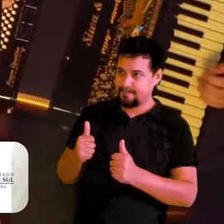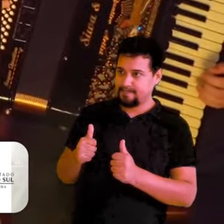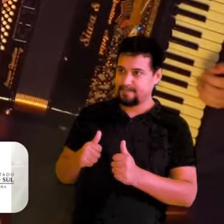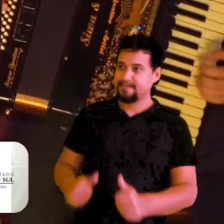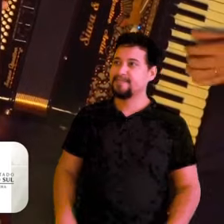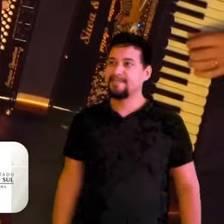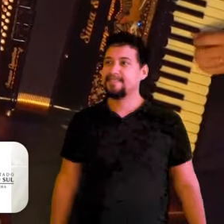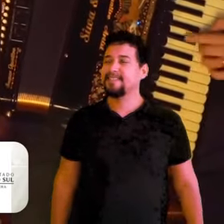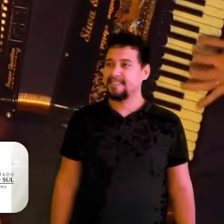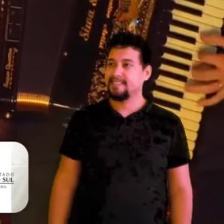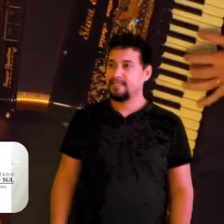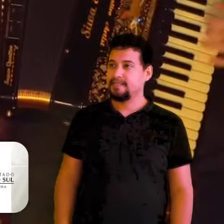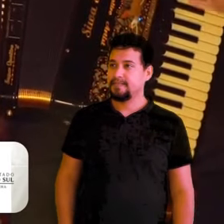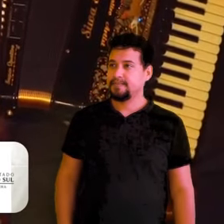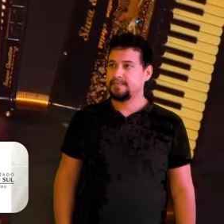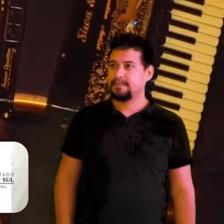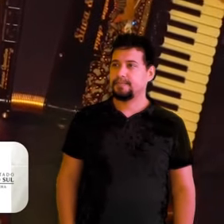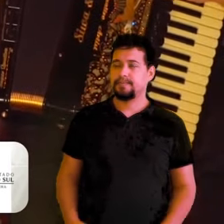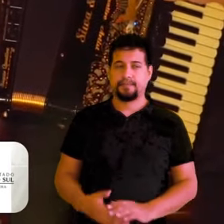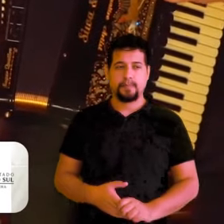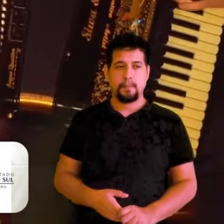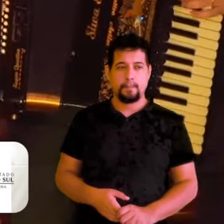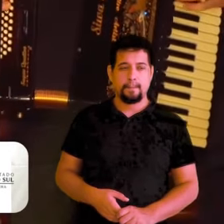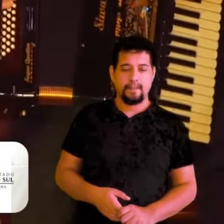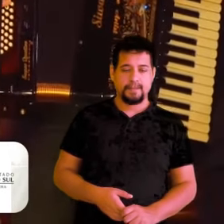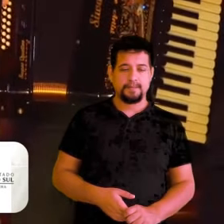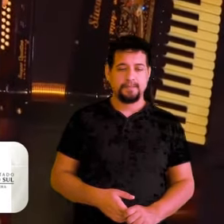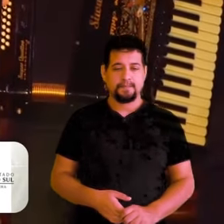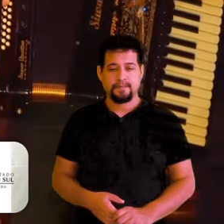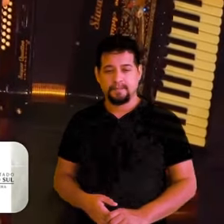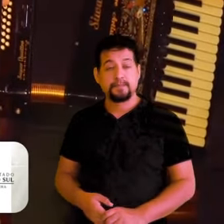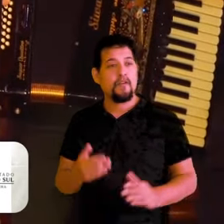Fechou? Tá bom? Fechou. Isso aí. Vamos relembrar?